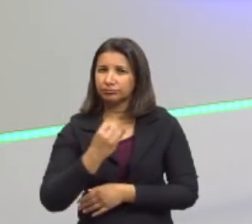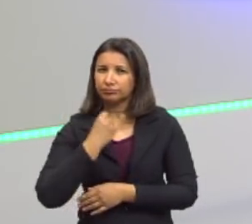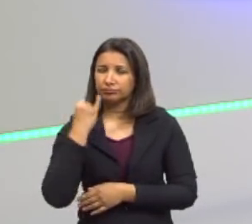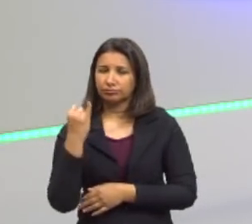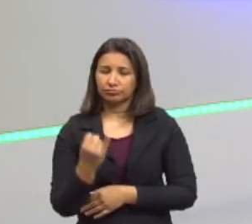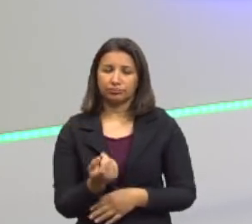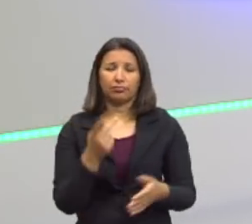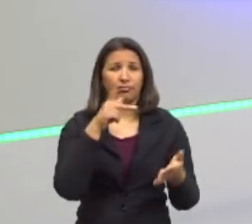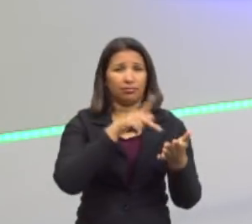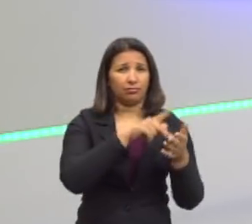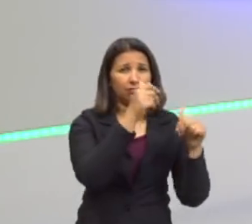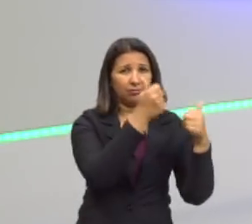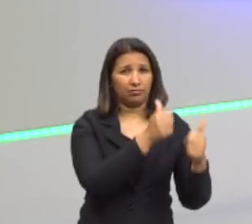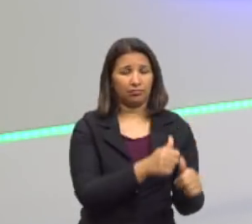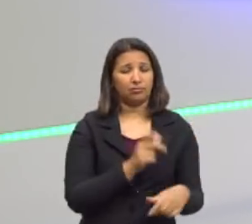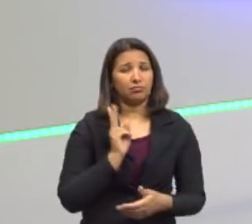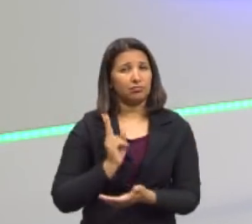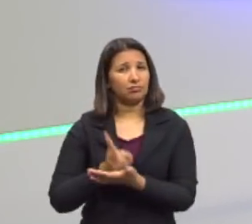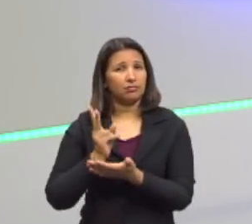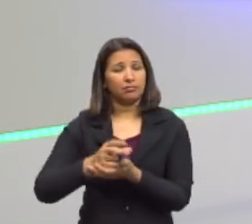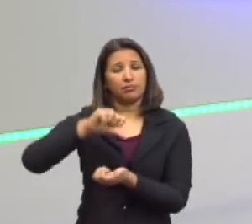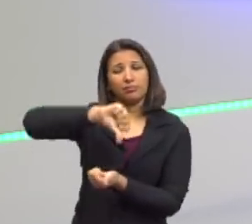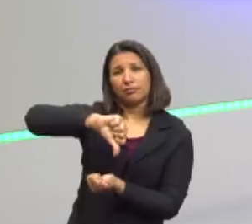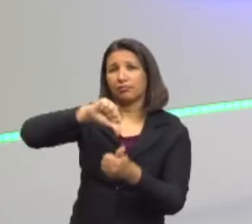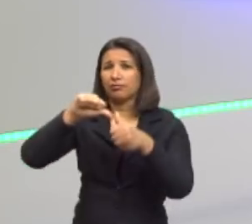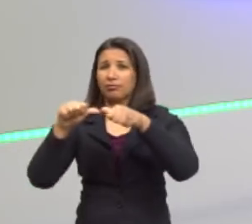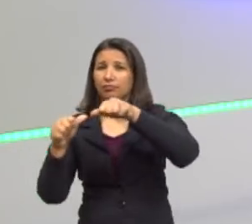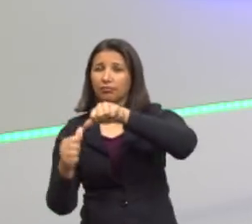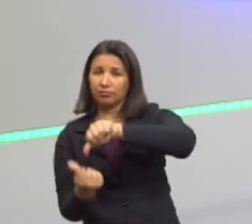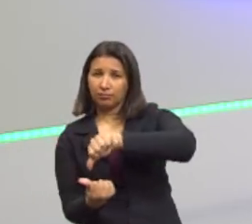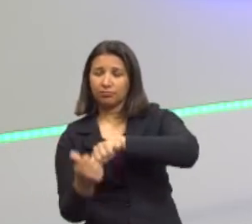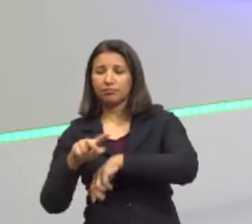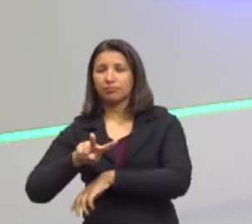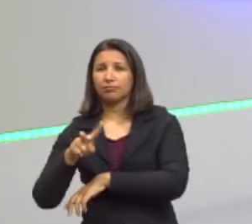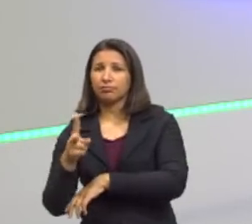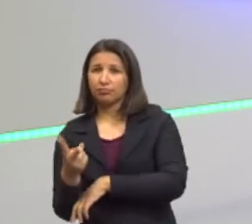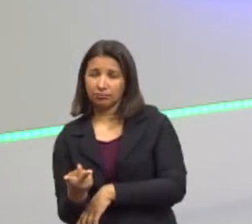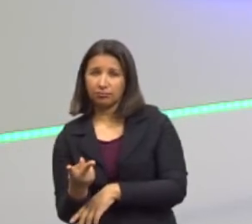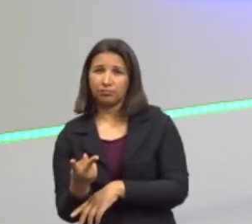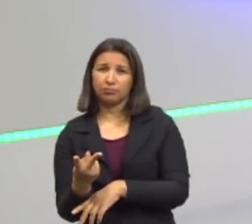ser invertida. Então, imagem retida, invertida, né? É real.